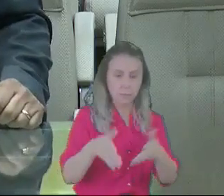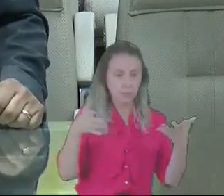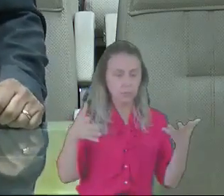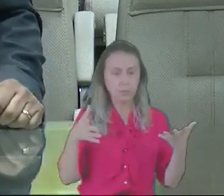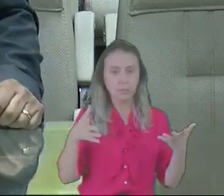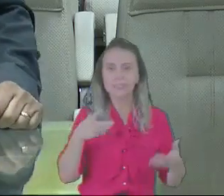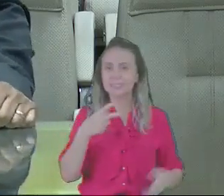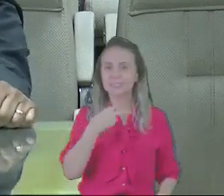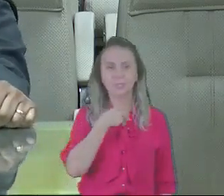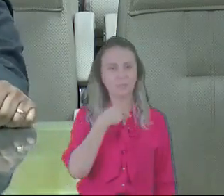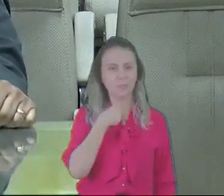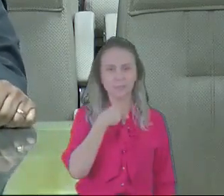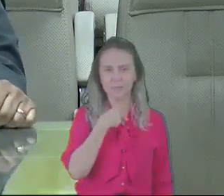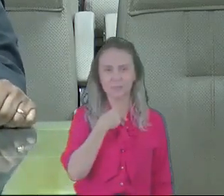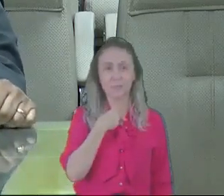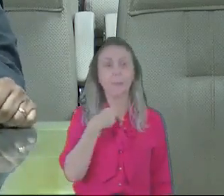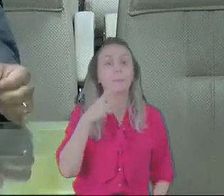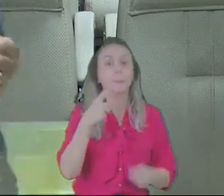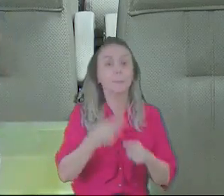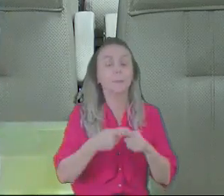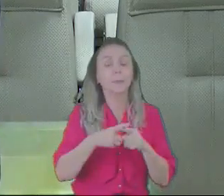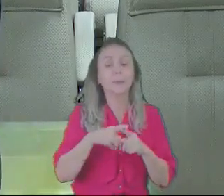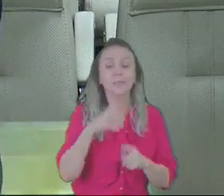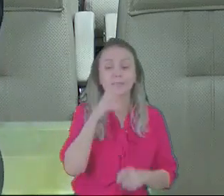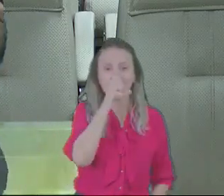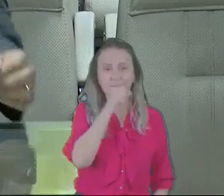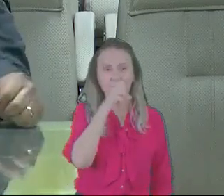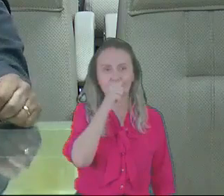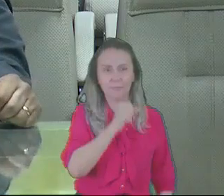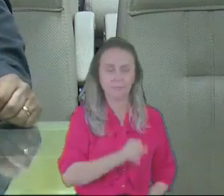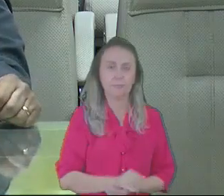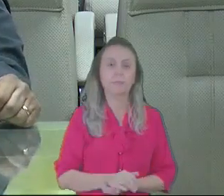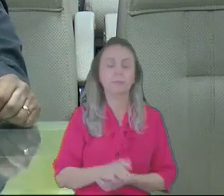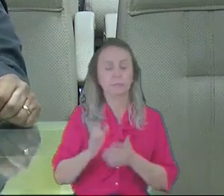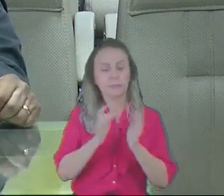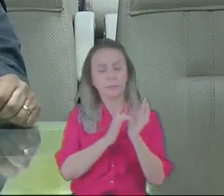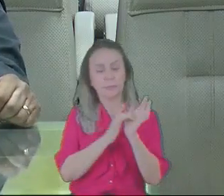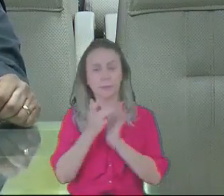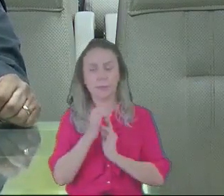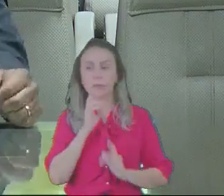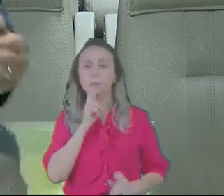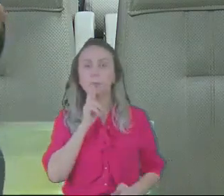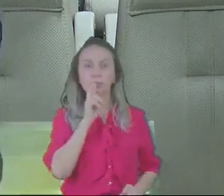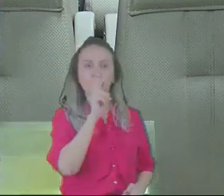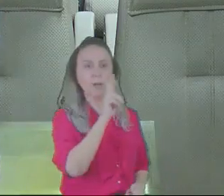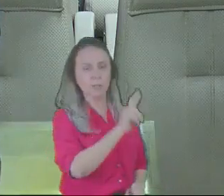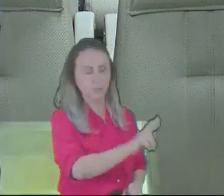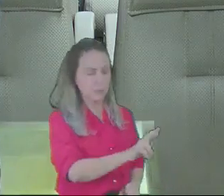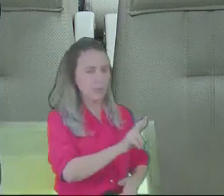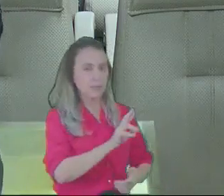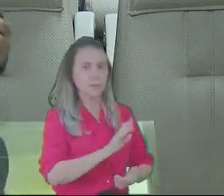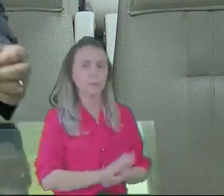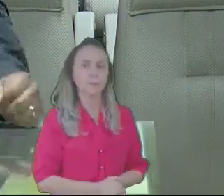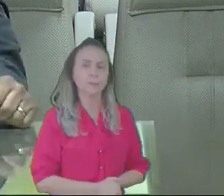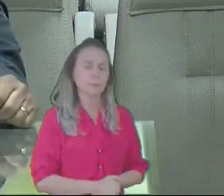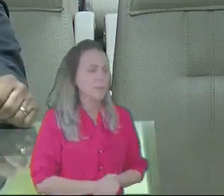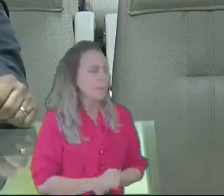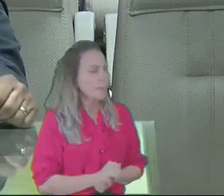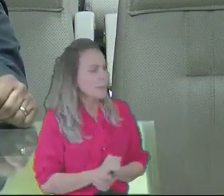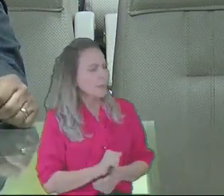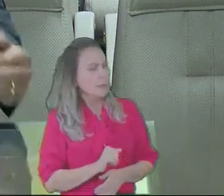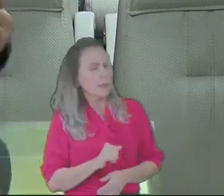e Jesus e nãos responda aos doutores da Lei e os fariseus dizendo-lhe é lícito curar no